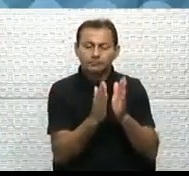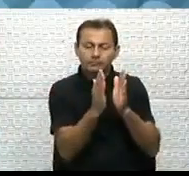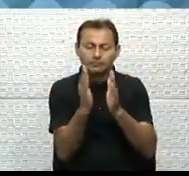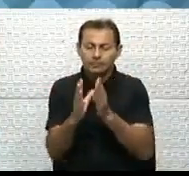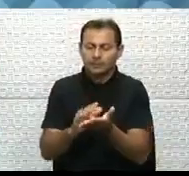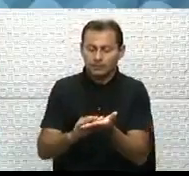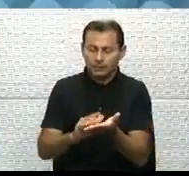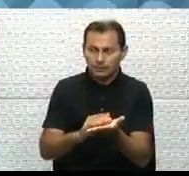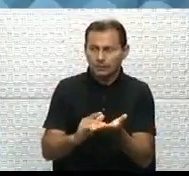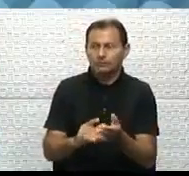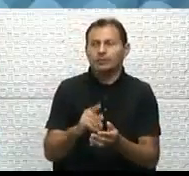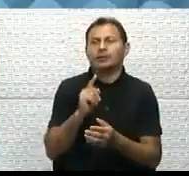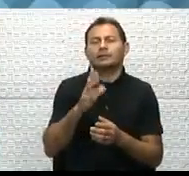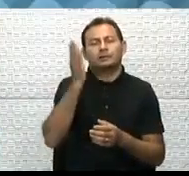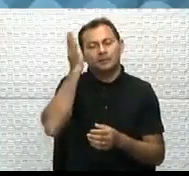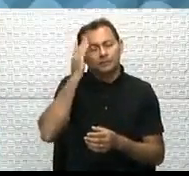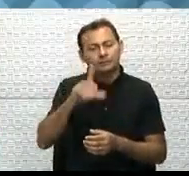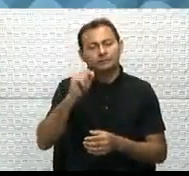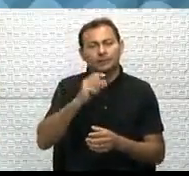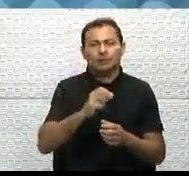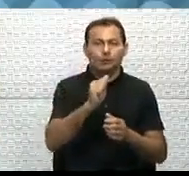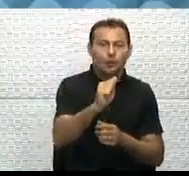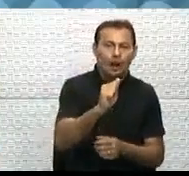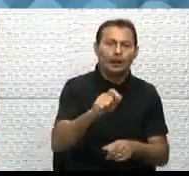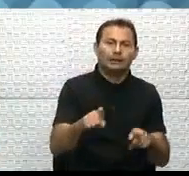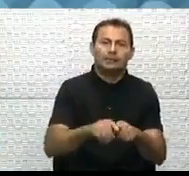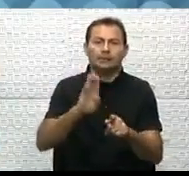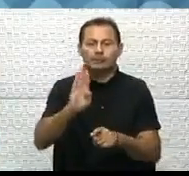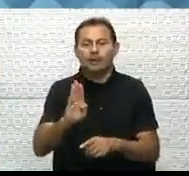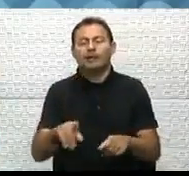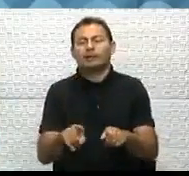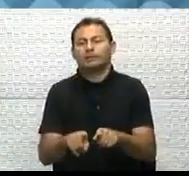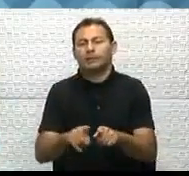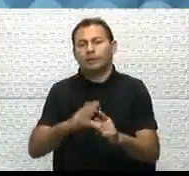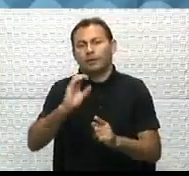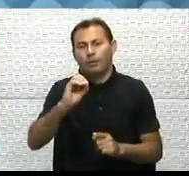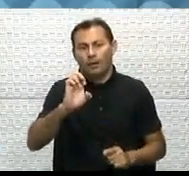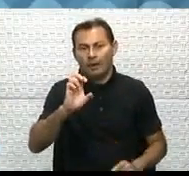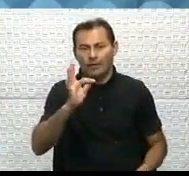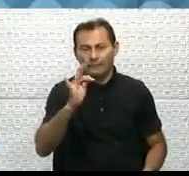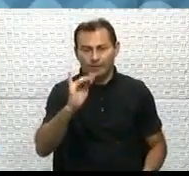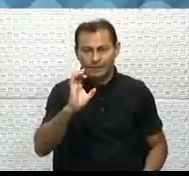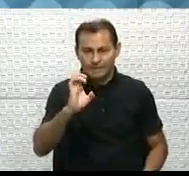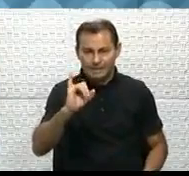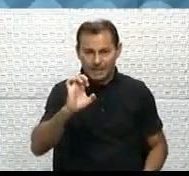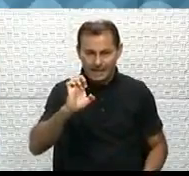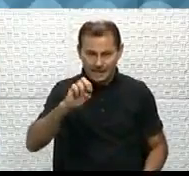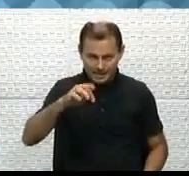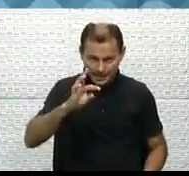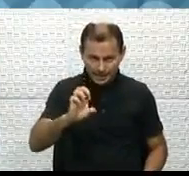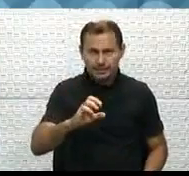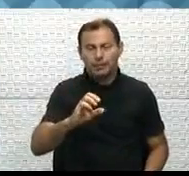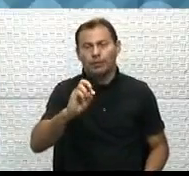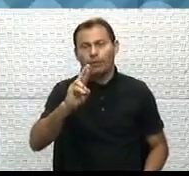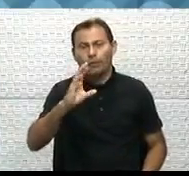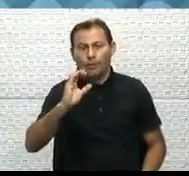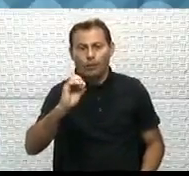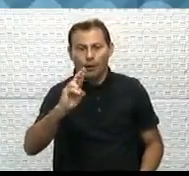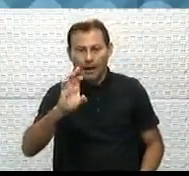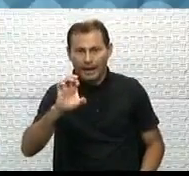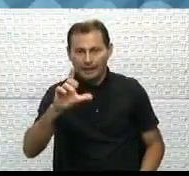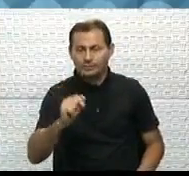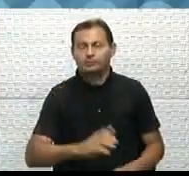na calculadora para a determinação tanto do A quanto do B e do coeficiente de correlação. Lembrando que na calculadora